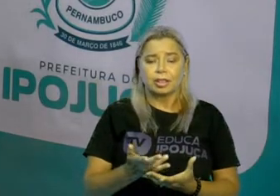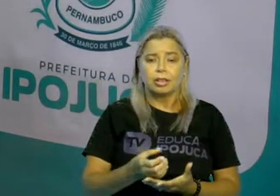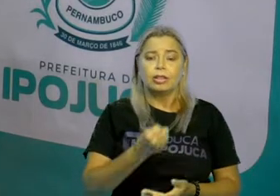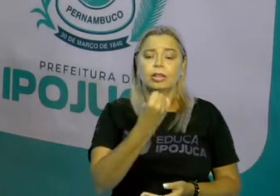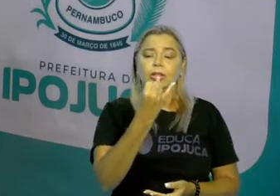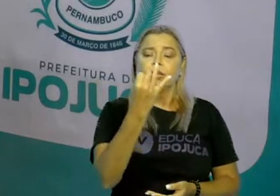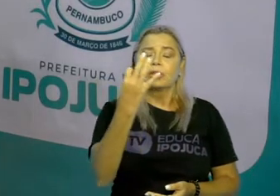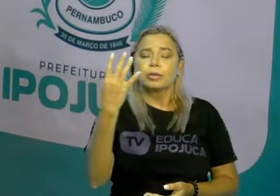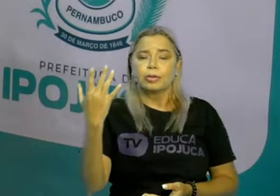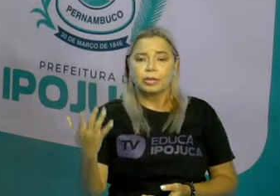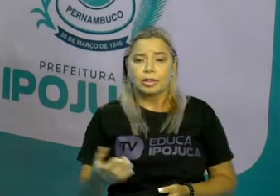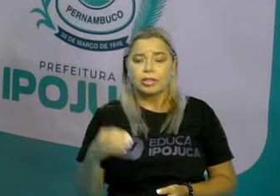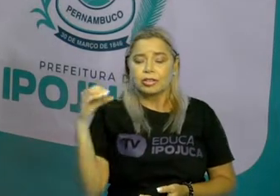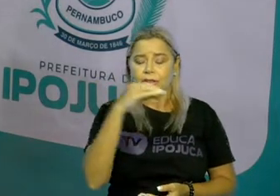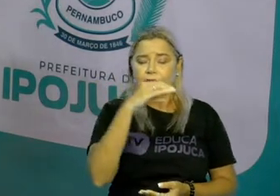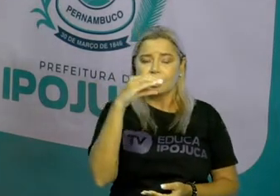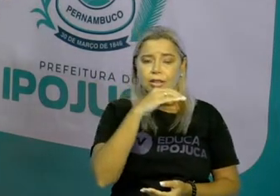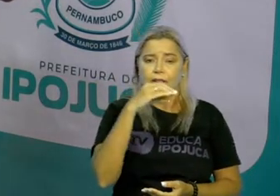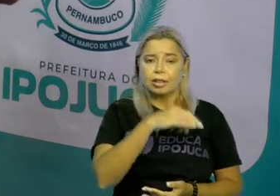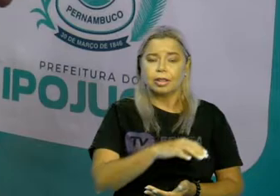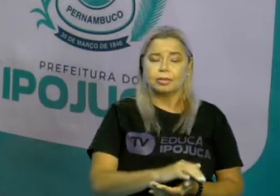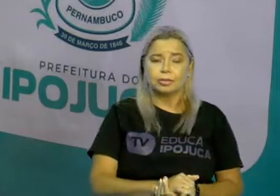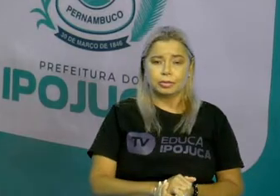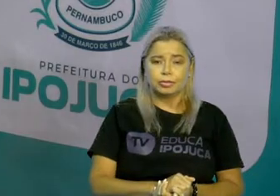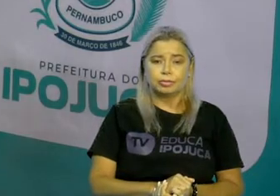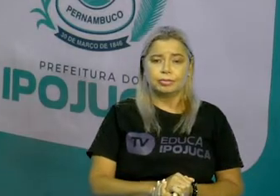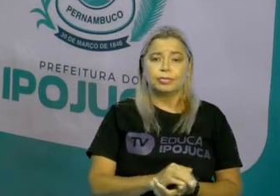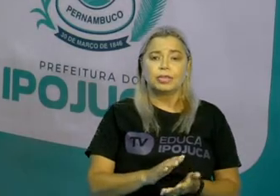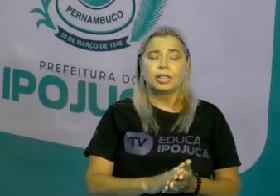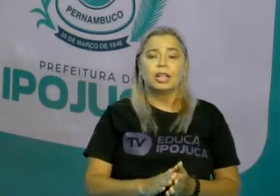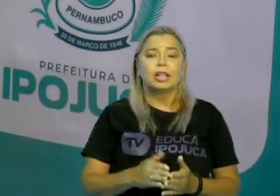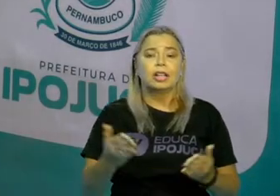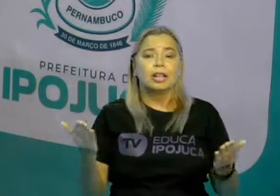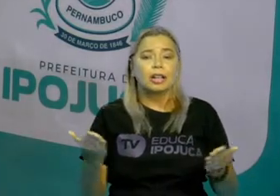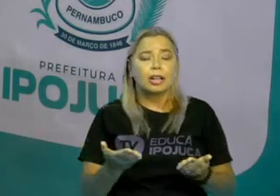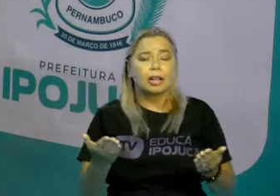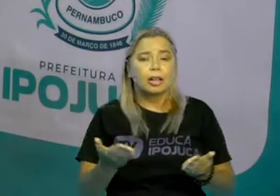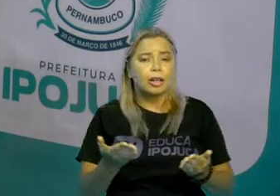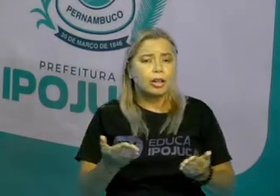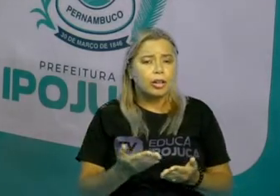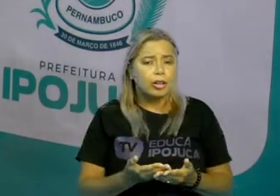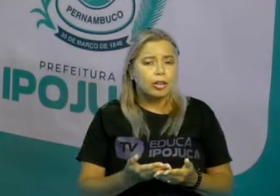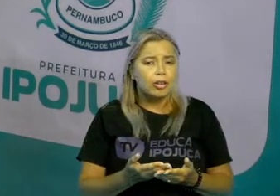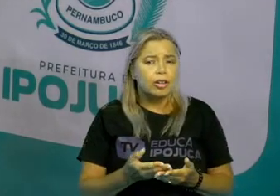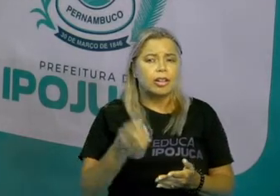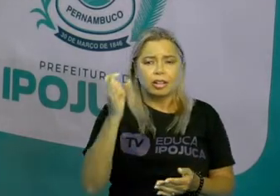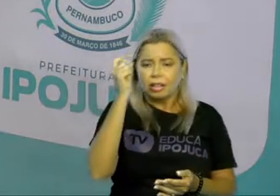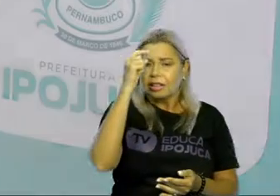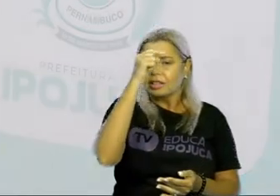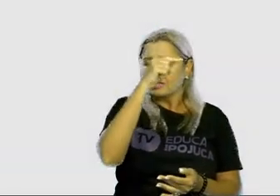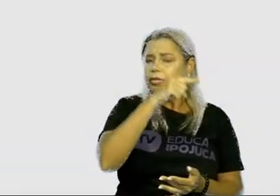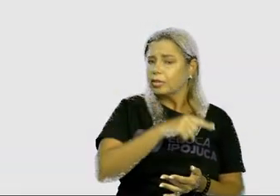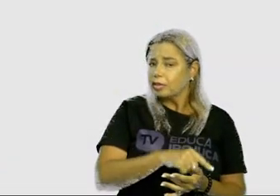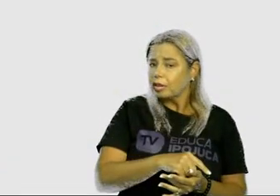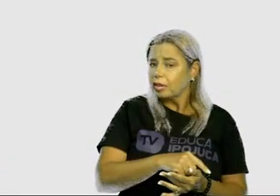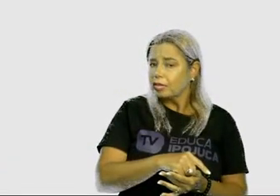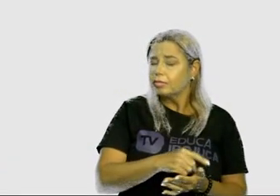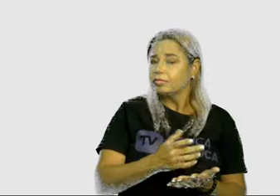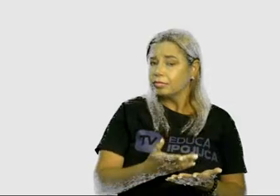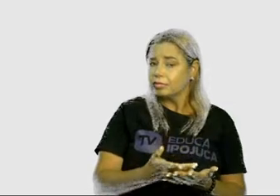e visual de vocês e sendo assim vamos agora completar um pouquinho mais a